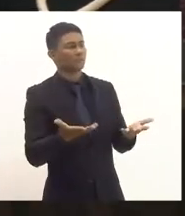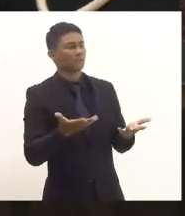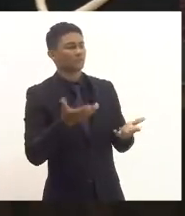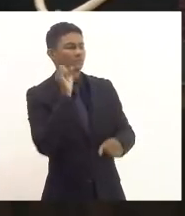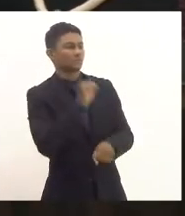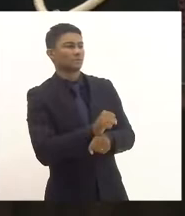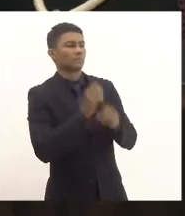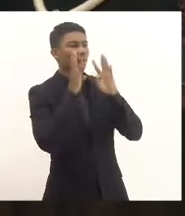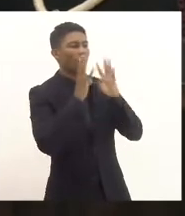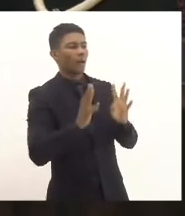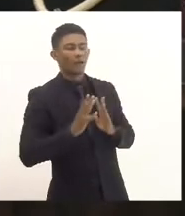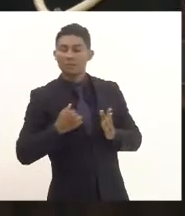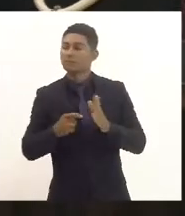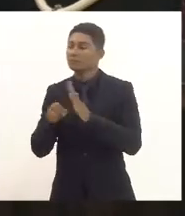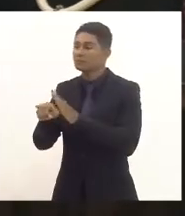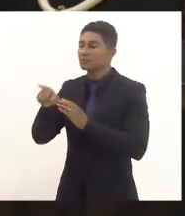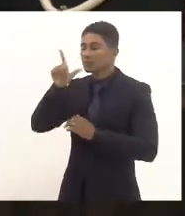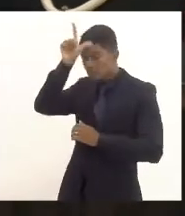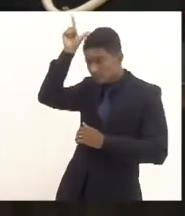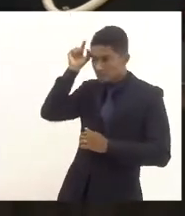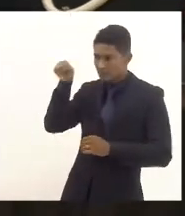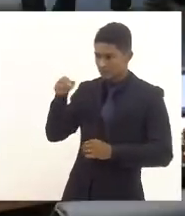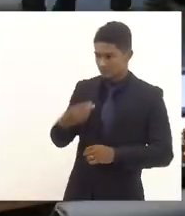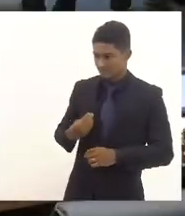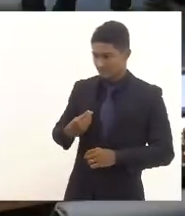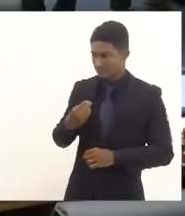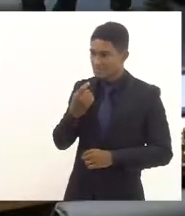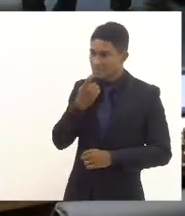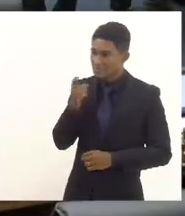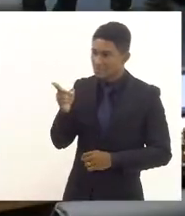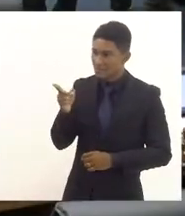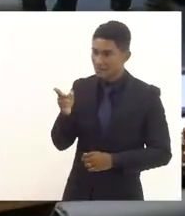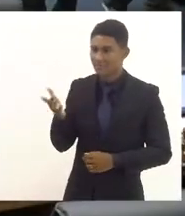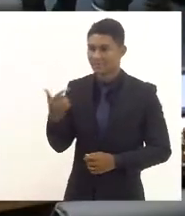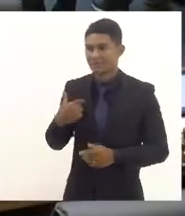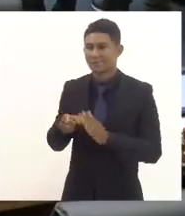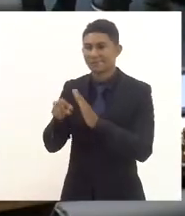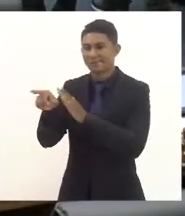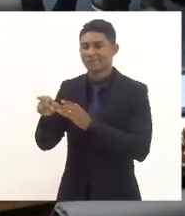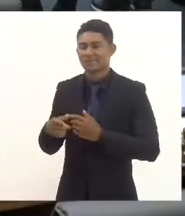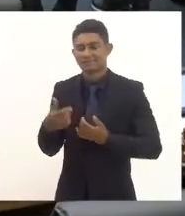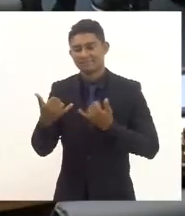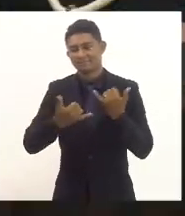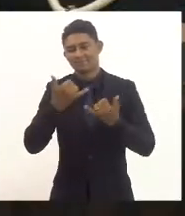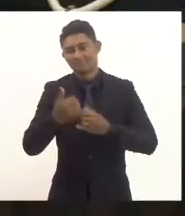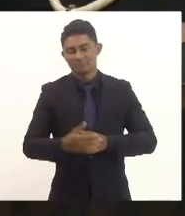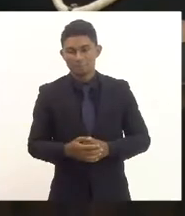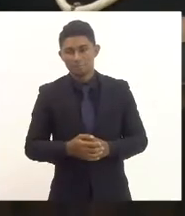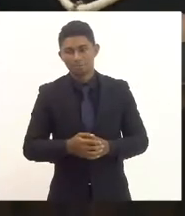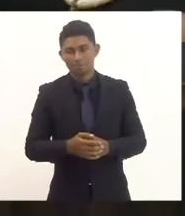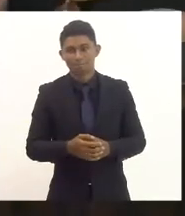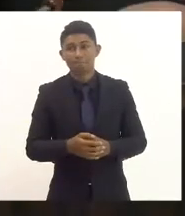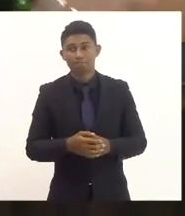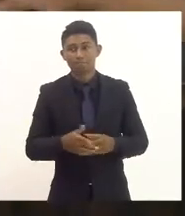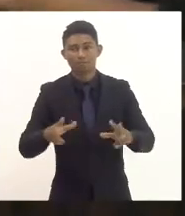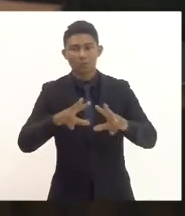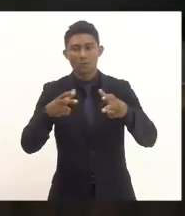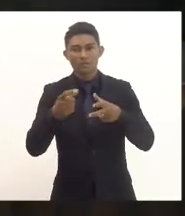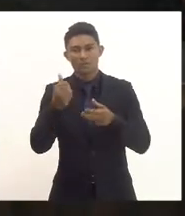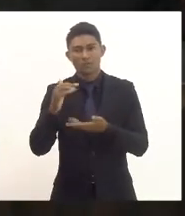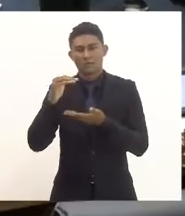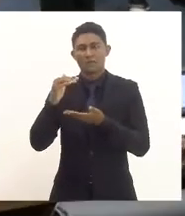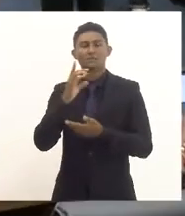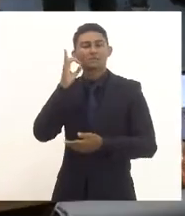eu falei Deputado Luiz tá aí E aí e pela comissão de orçamento deputado mas